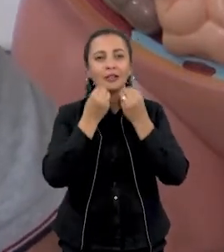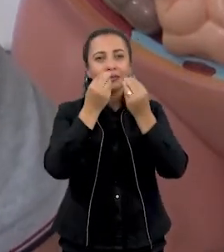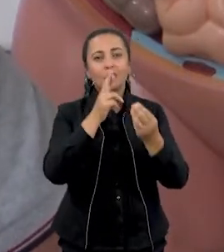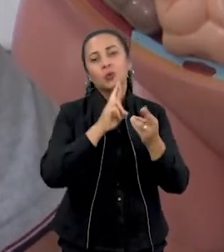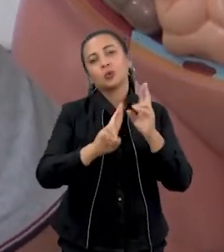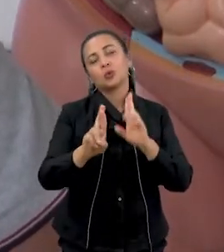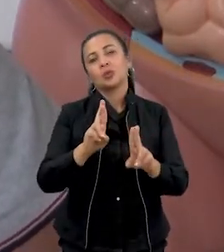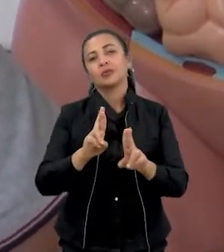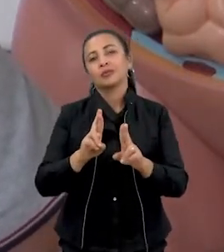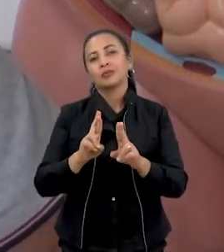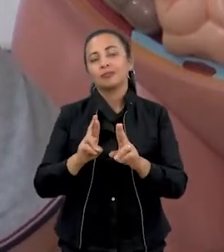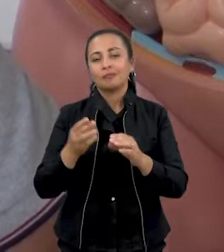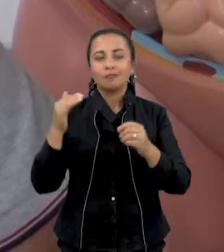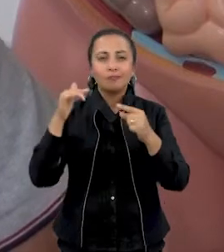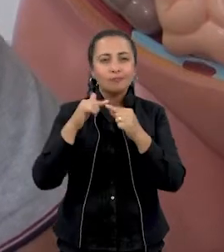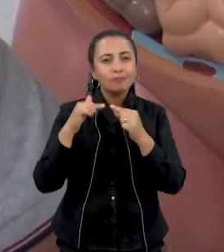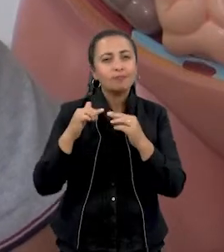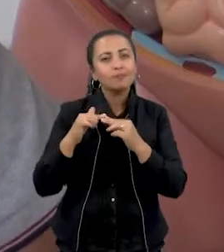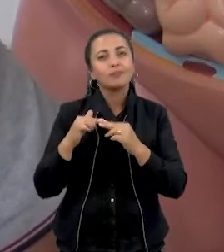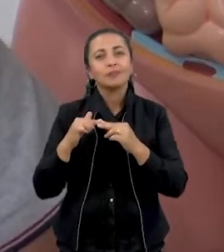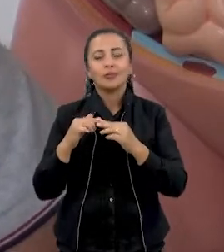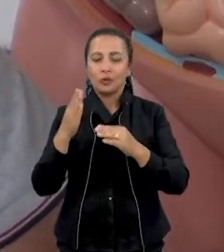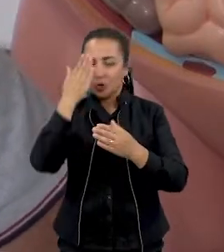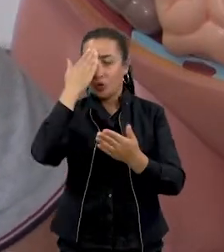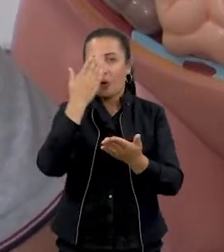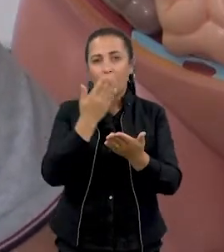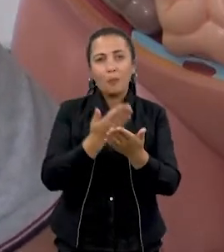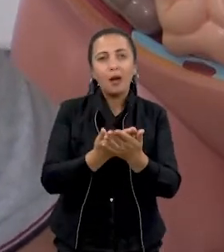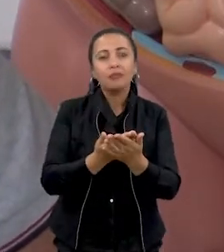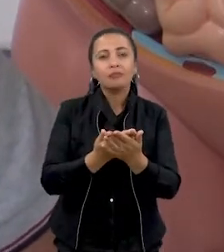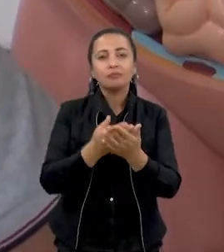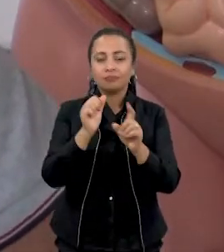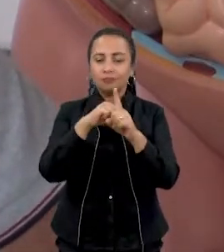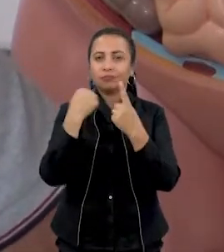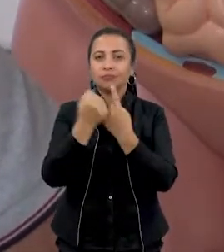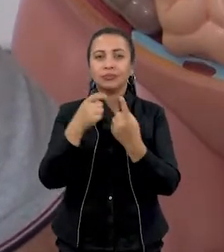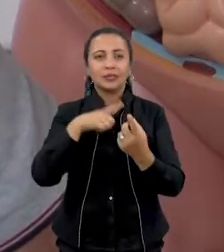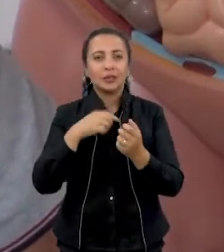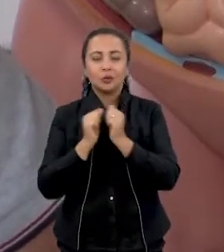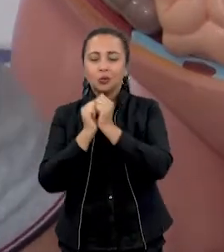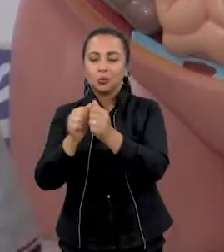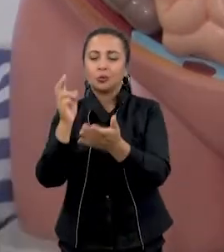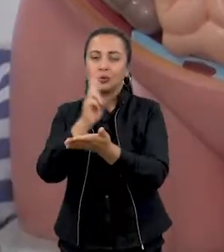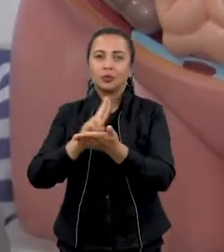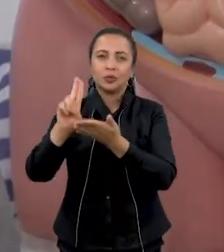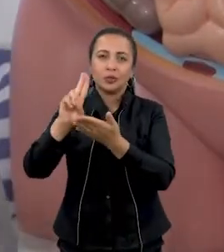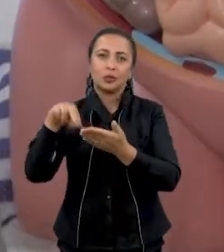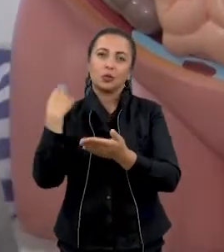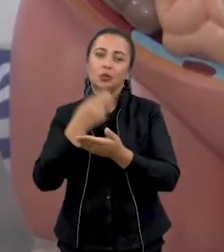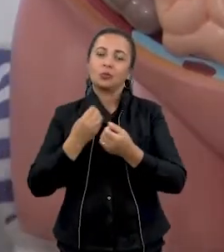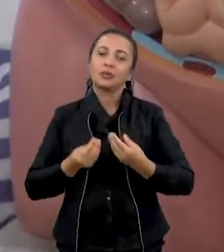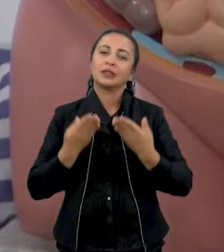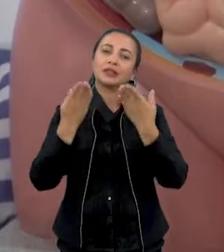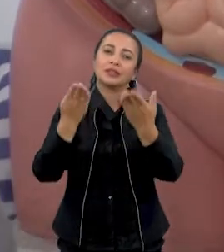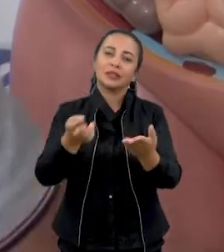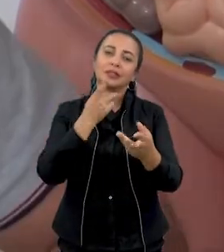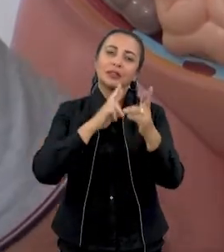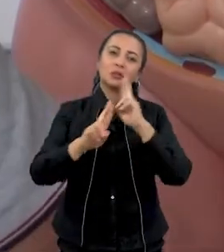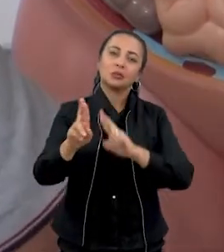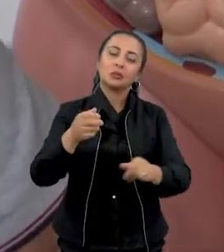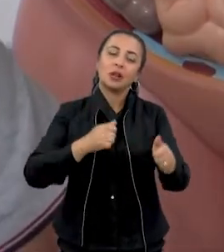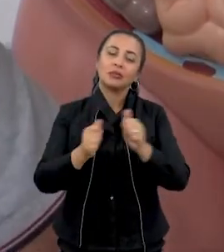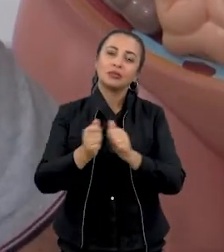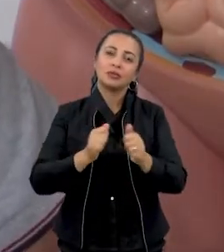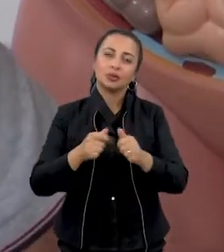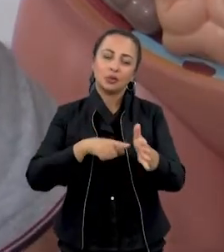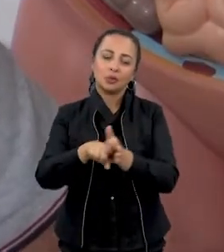esse retorno de investimentos, né, de confiança que a sociedade tem com a universidade. A gente tem que dar esse retorno para eles